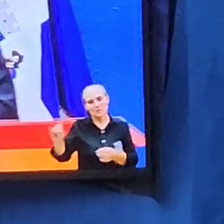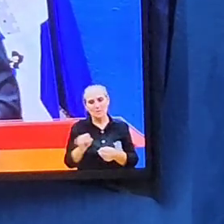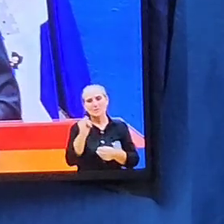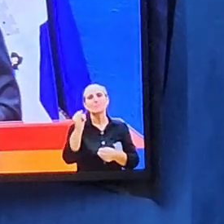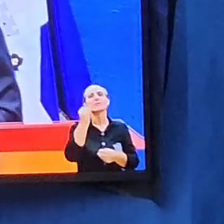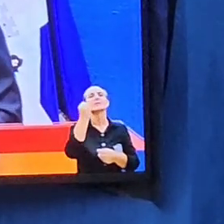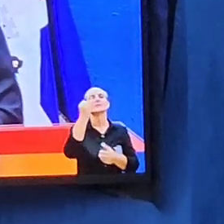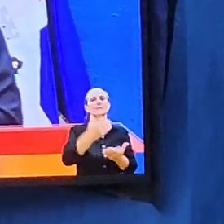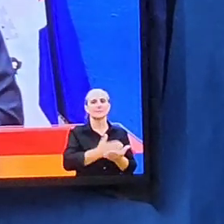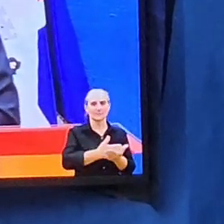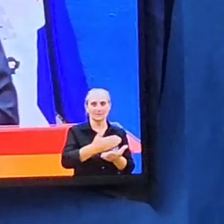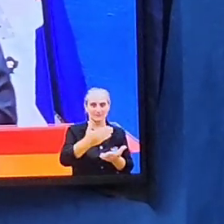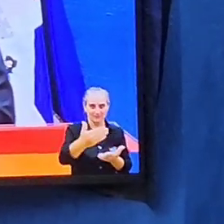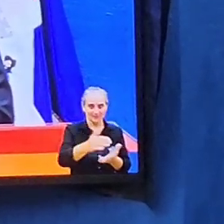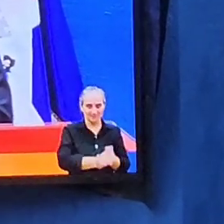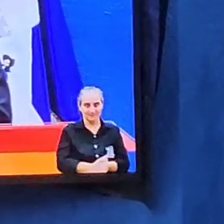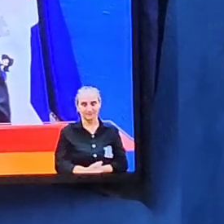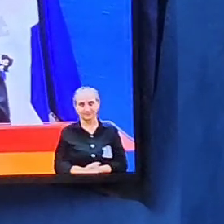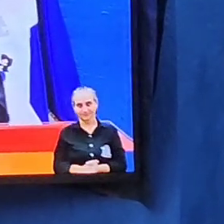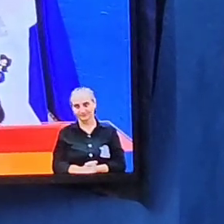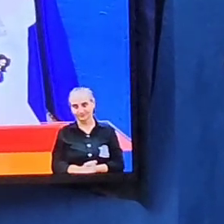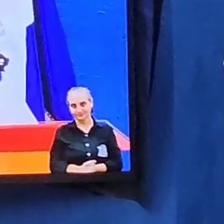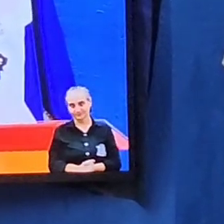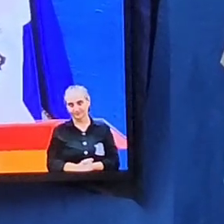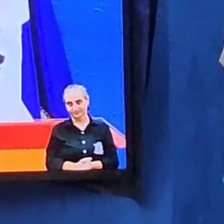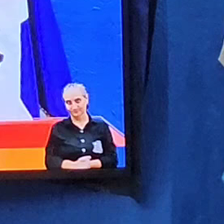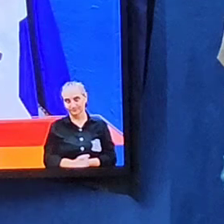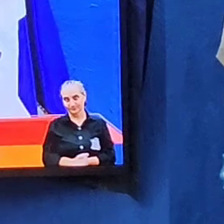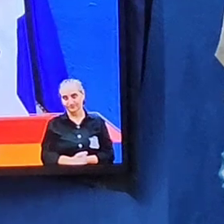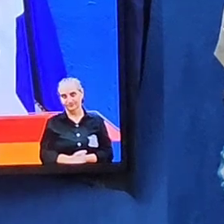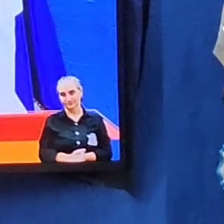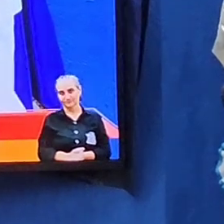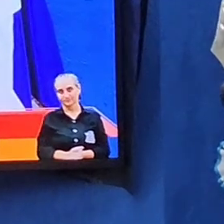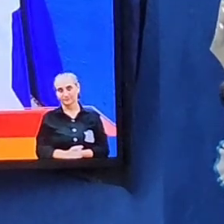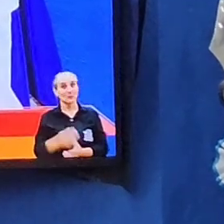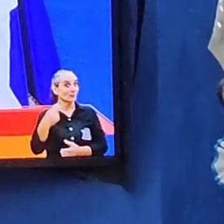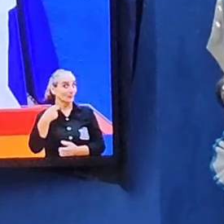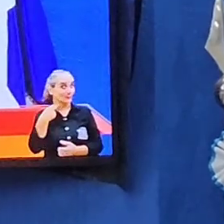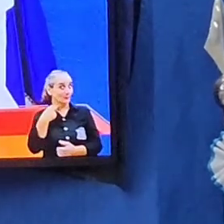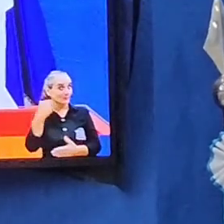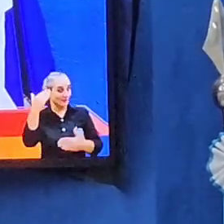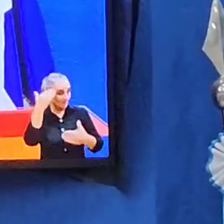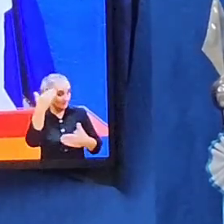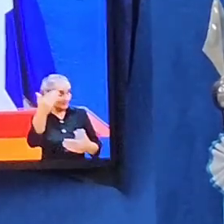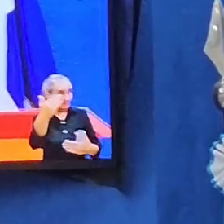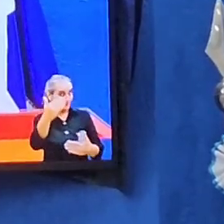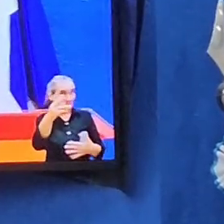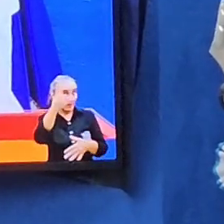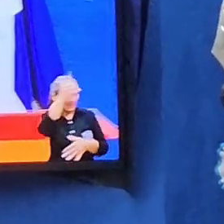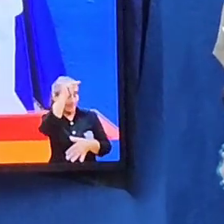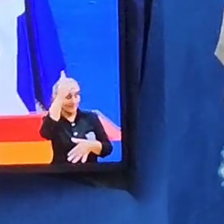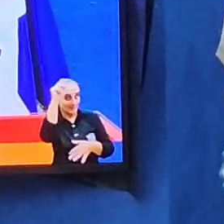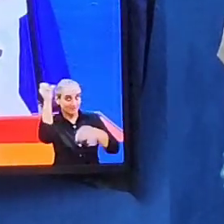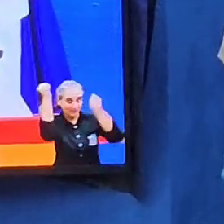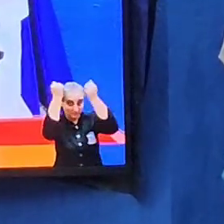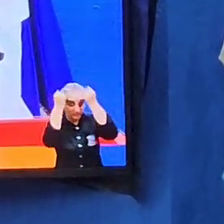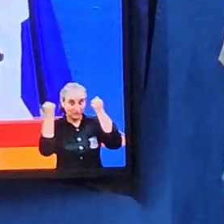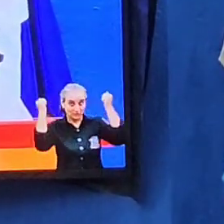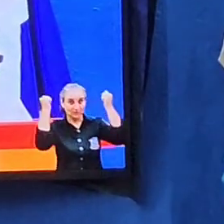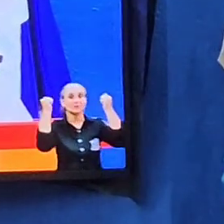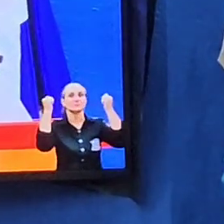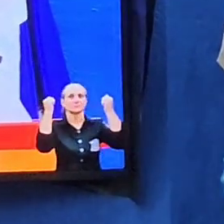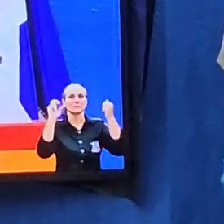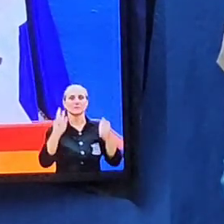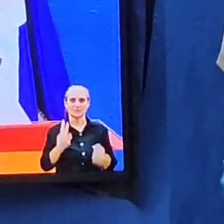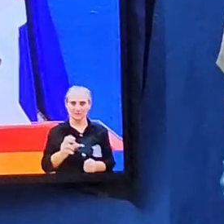gente atravessar esse período. Não posso deixar de agradecer nosso prefeito Ângelo Guerreiro, que